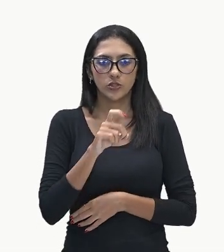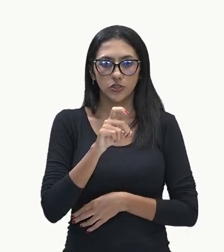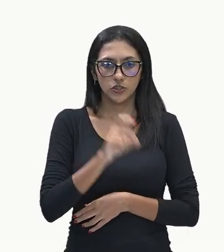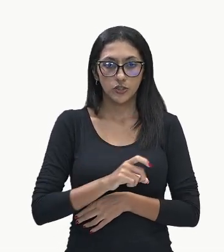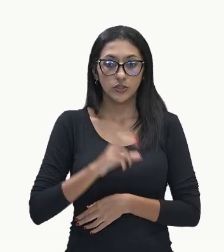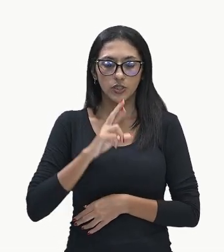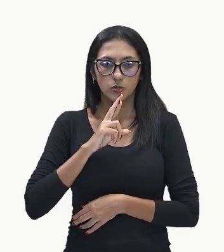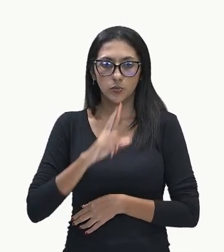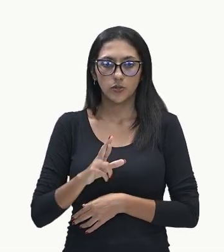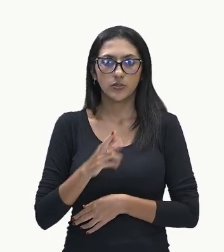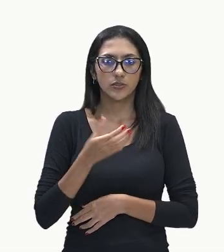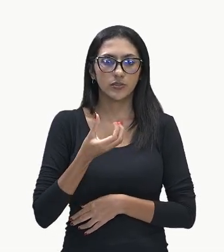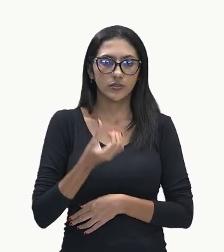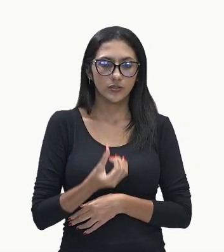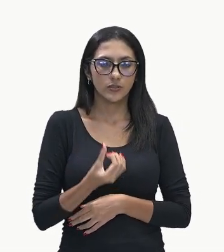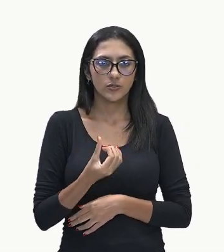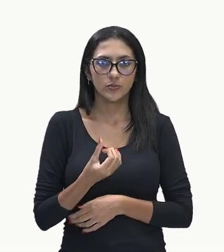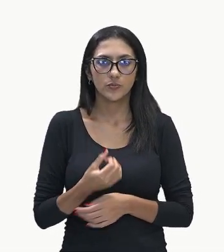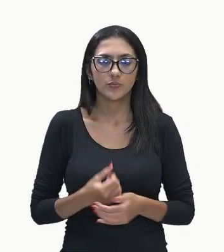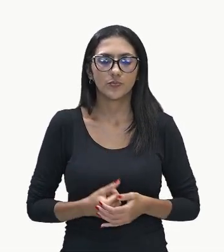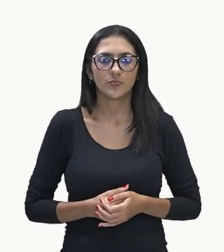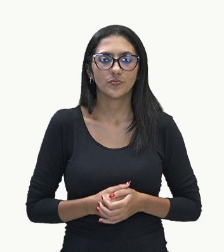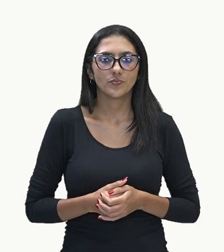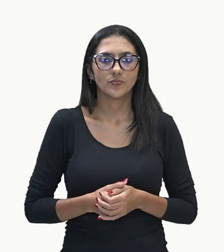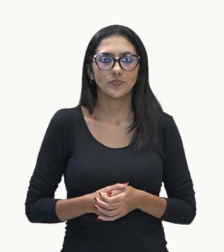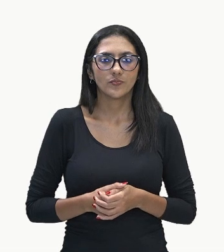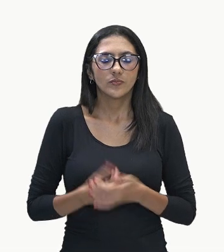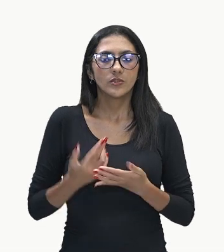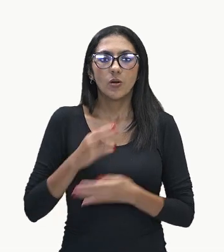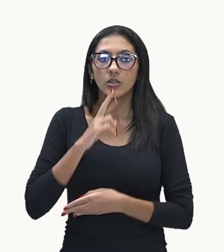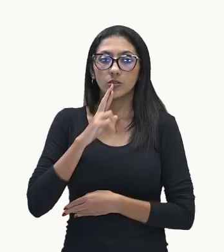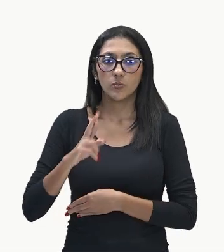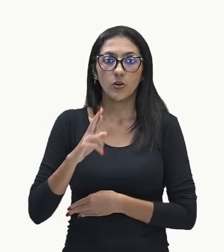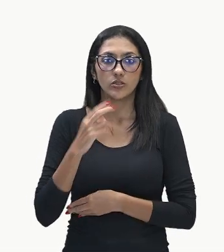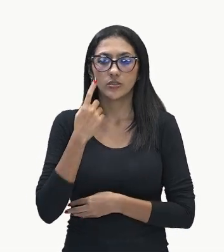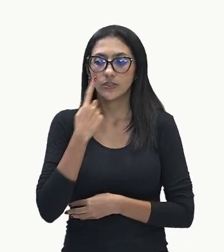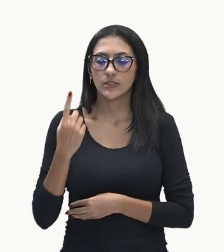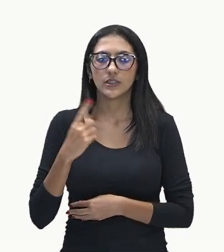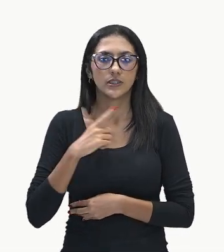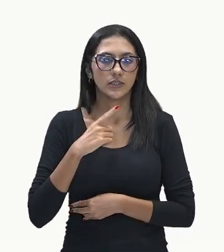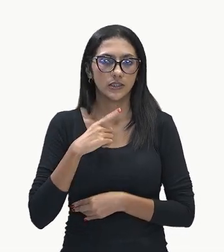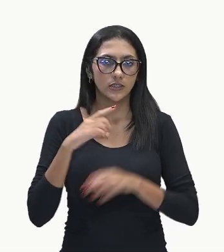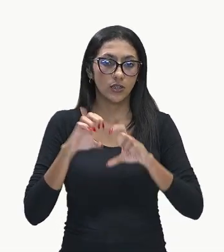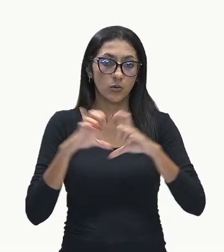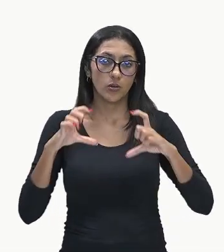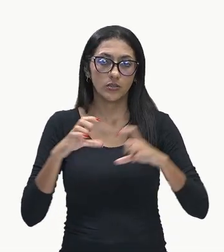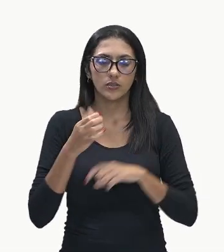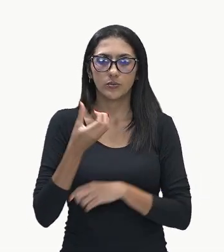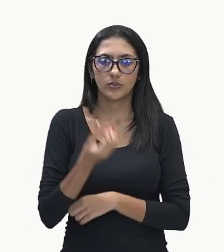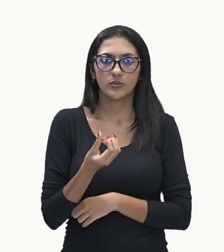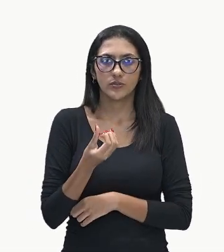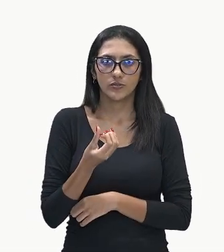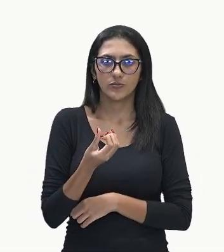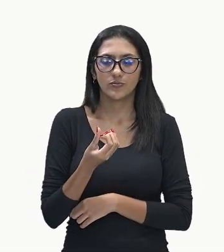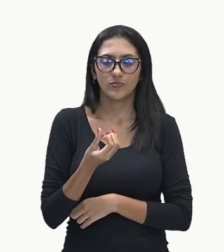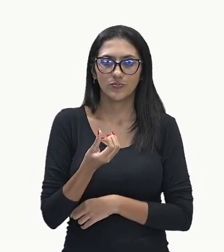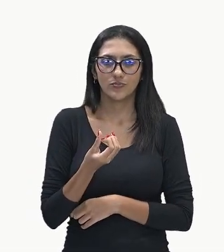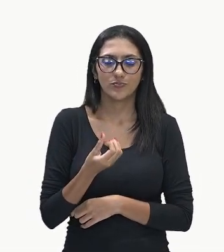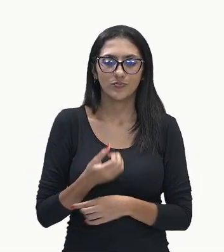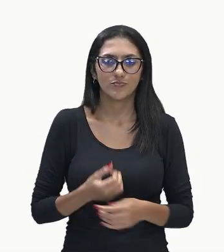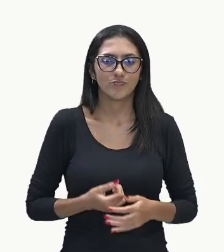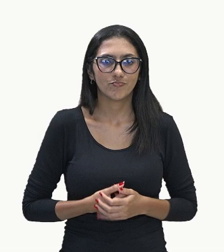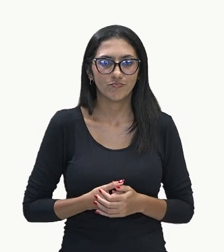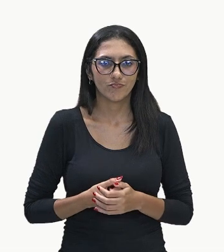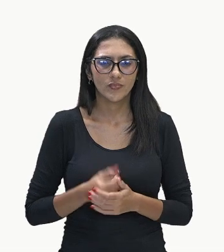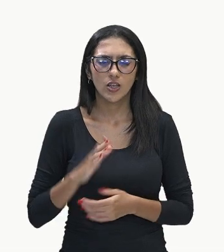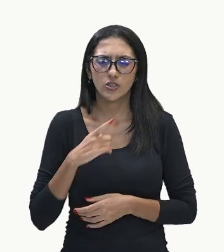a 6. Solução desta nossa equação, 6. Tranquilo? Já percebeu